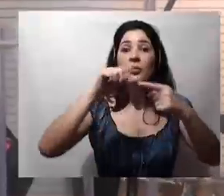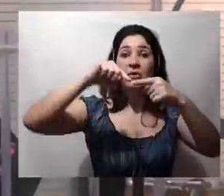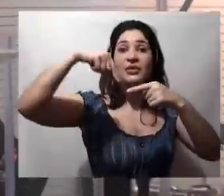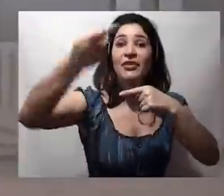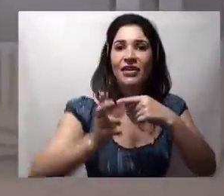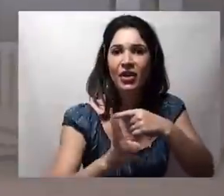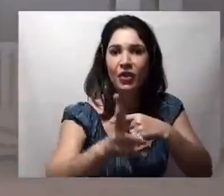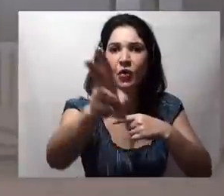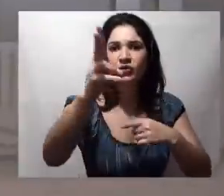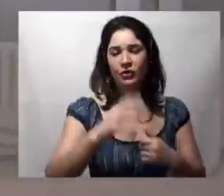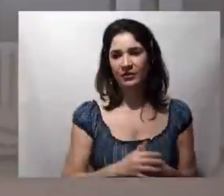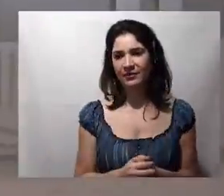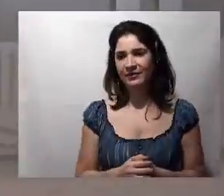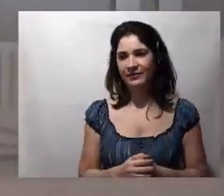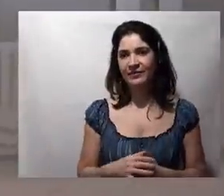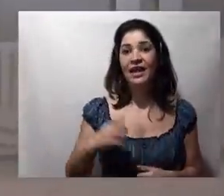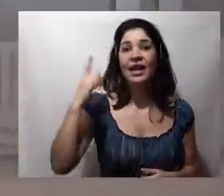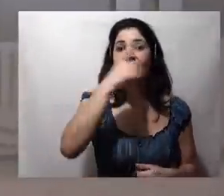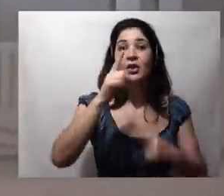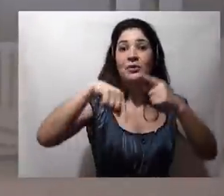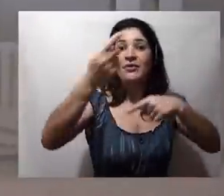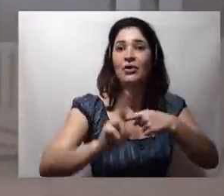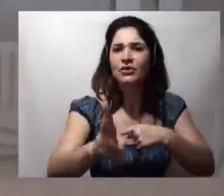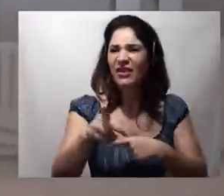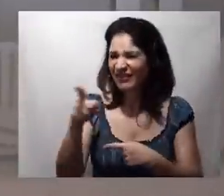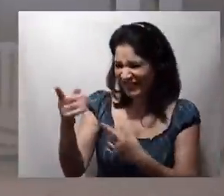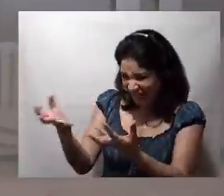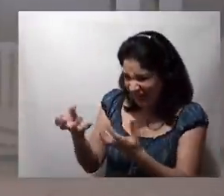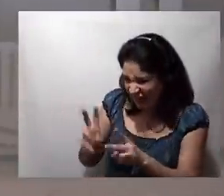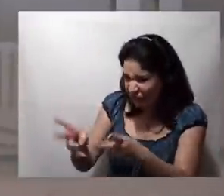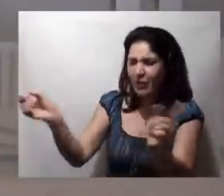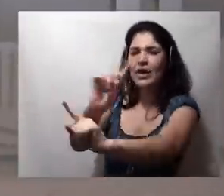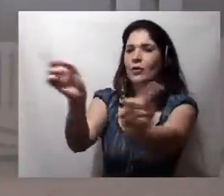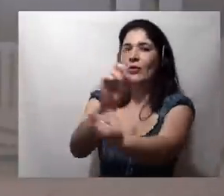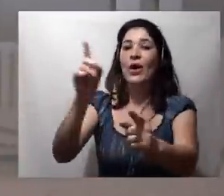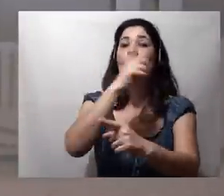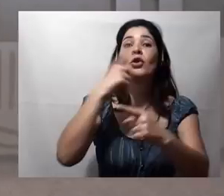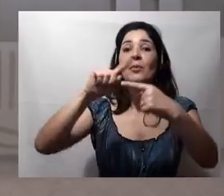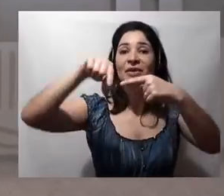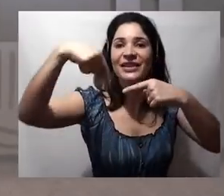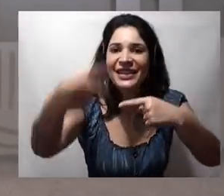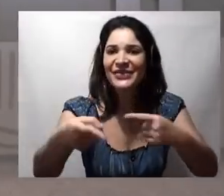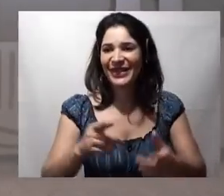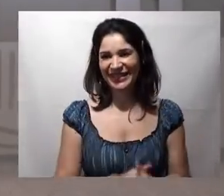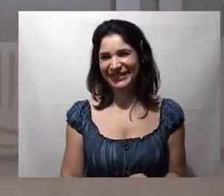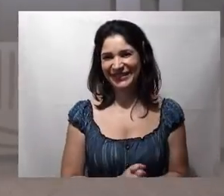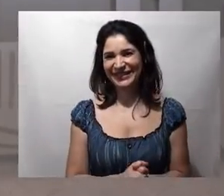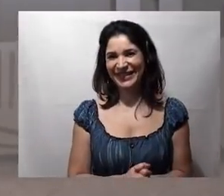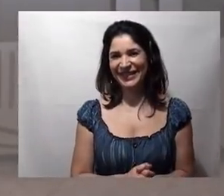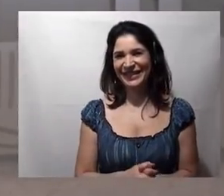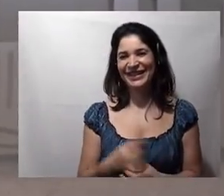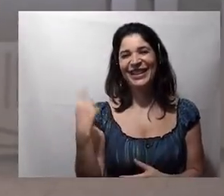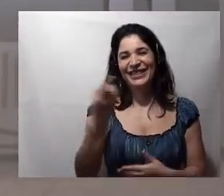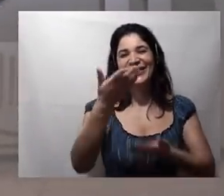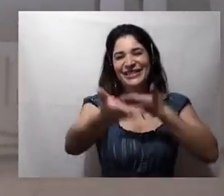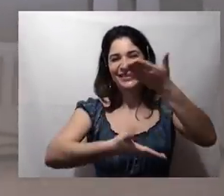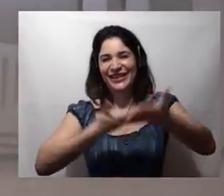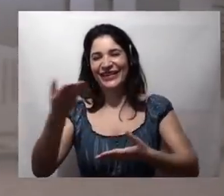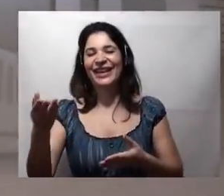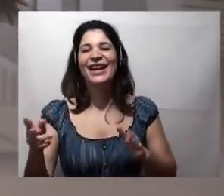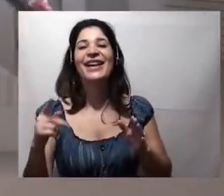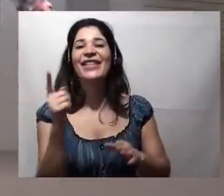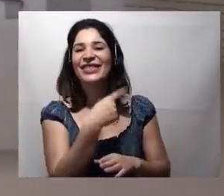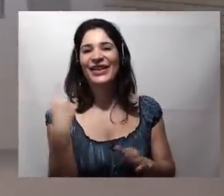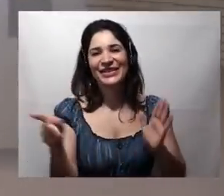que vem continuando né não adianta continua não continuo pronto a oitava é bom que assim nós estamos dentro de casa e você